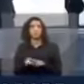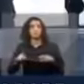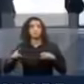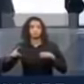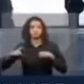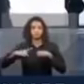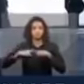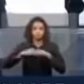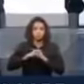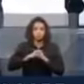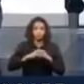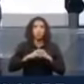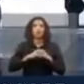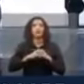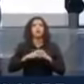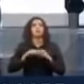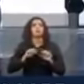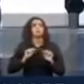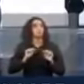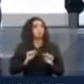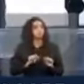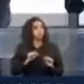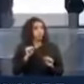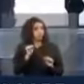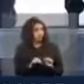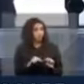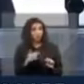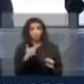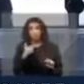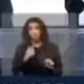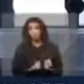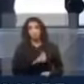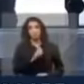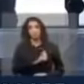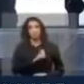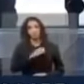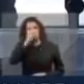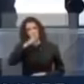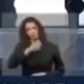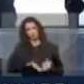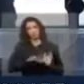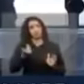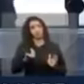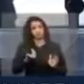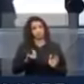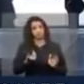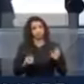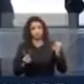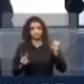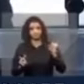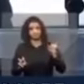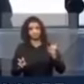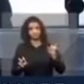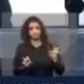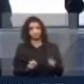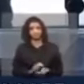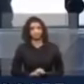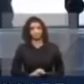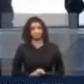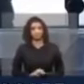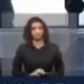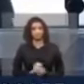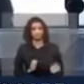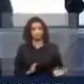concepção. Ninguém pode ser privado da vida arbitrariamente. Fecha aspas.